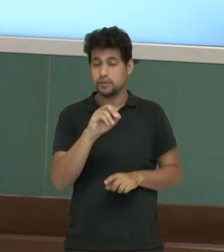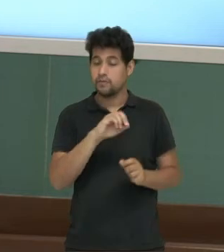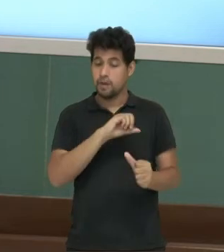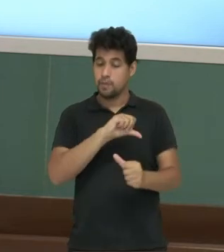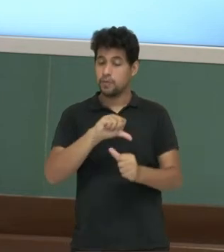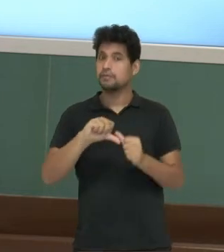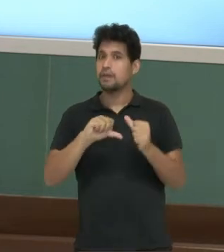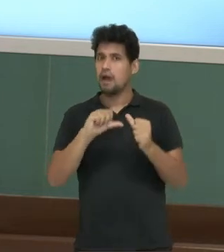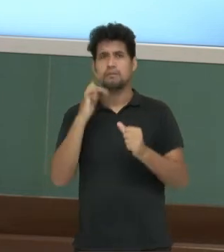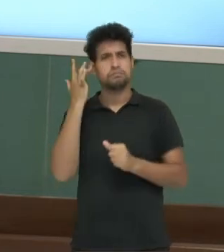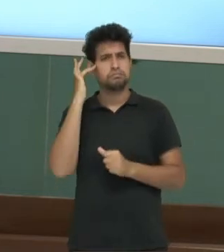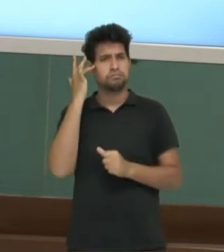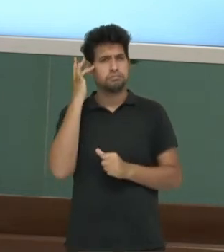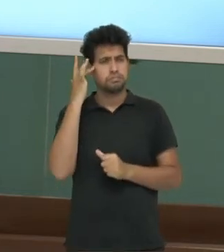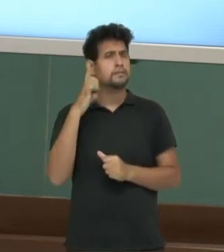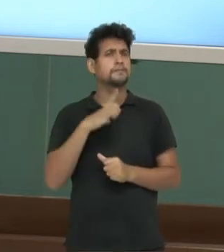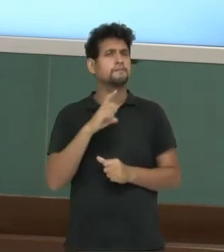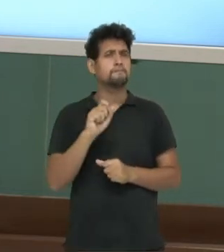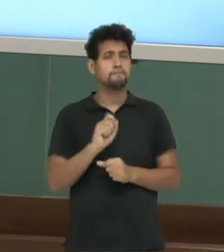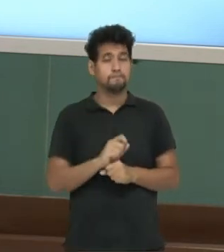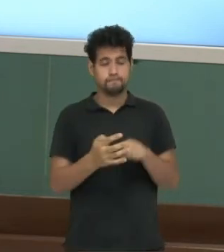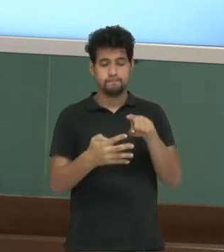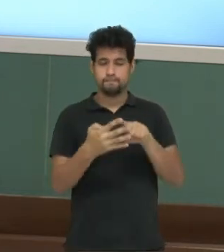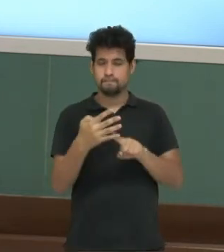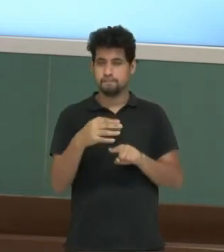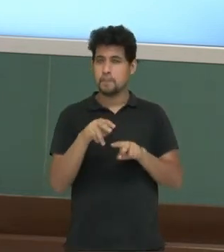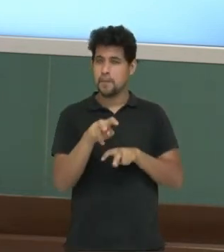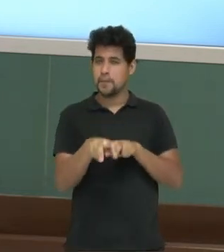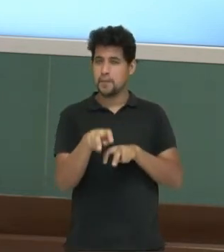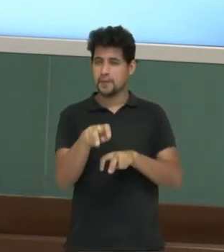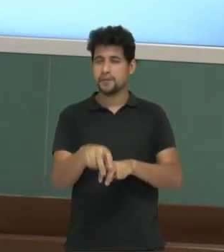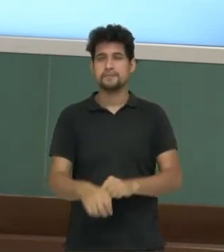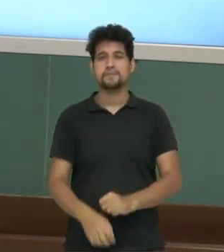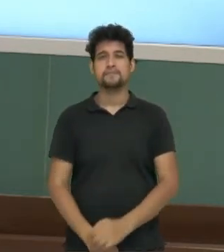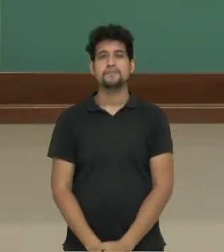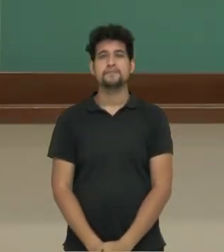e na fase adulta eles vão possuir as 4 patas. Ok?